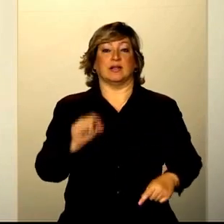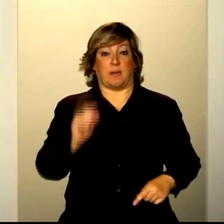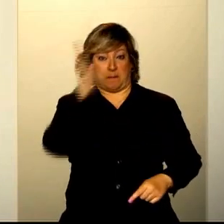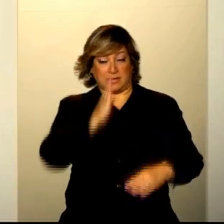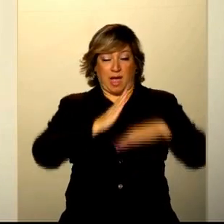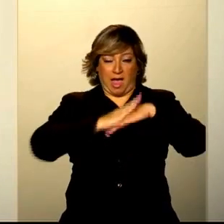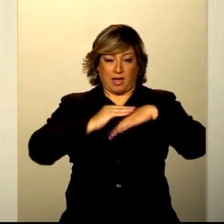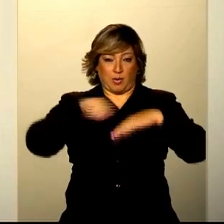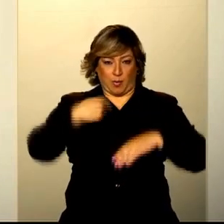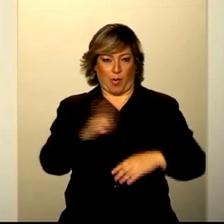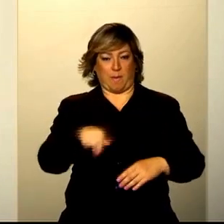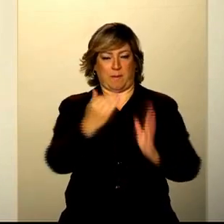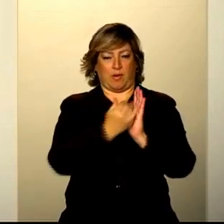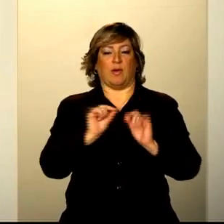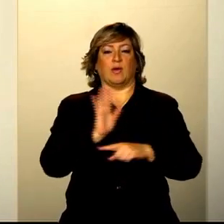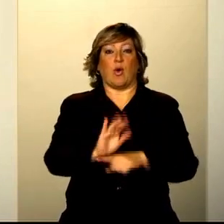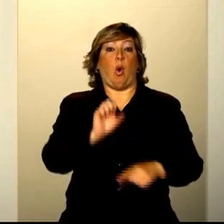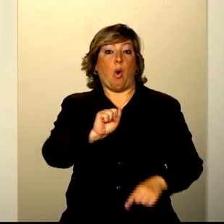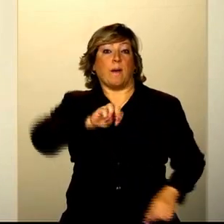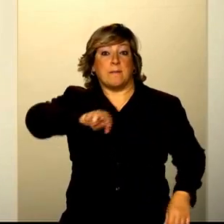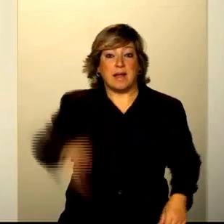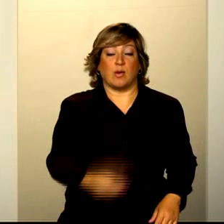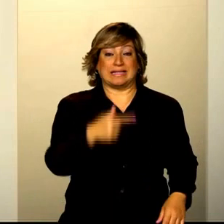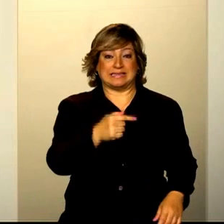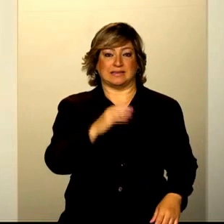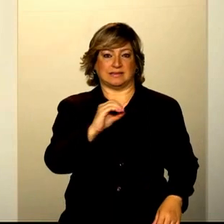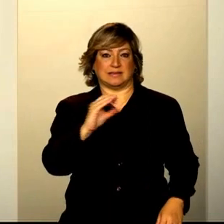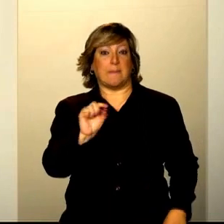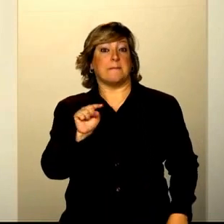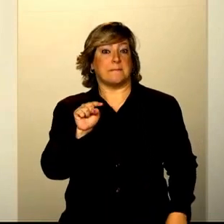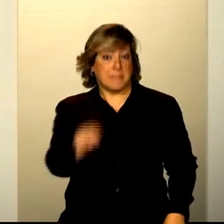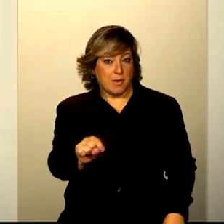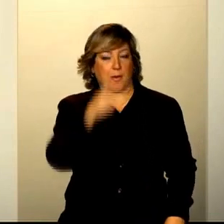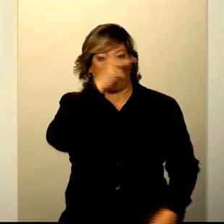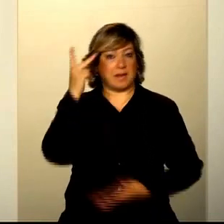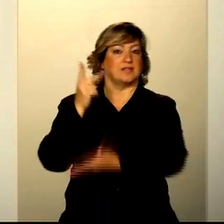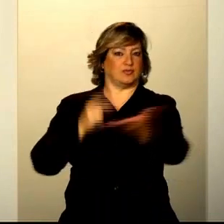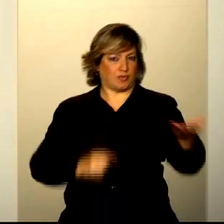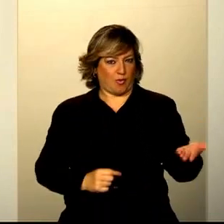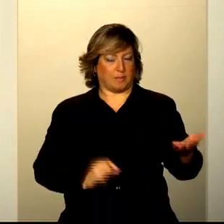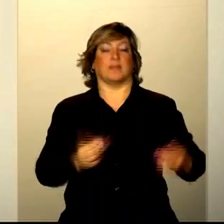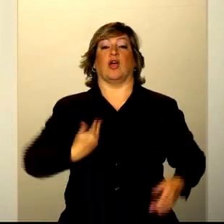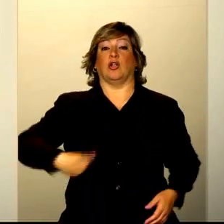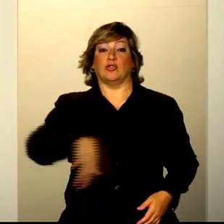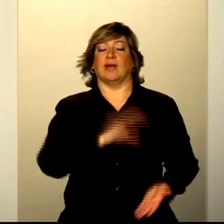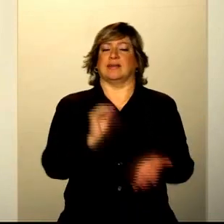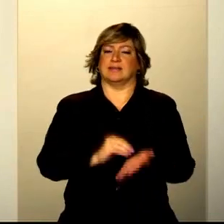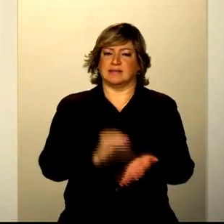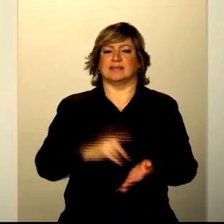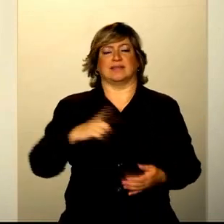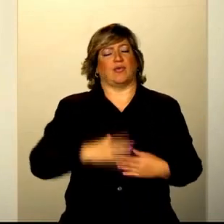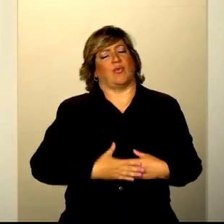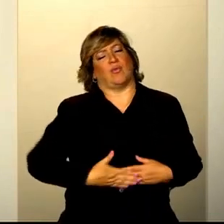carinhoso beneficiou 8. 700.000 pessoas nós Ainda temos um